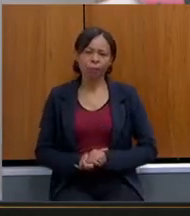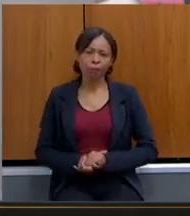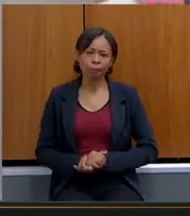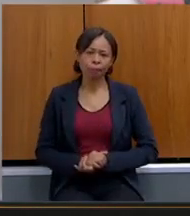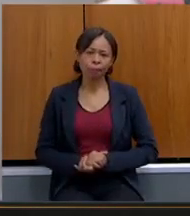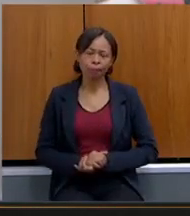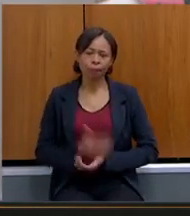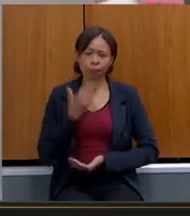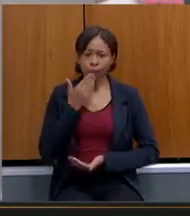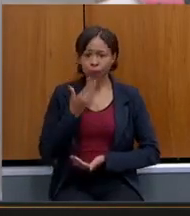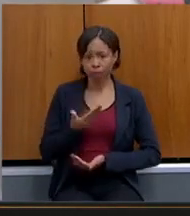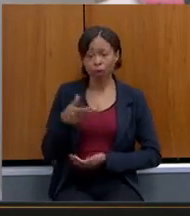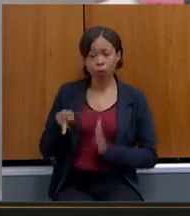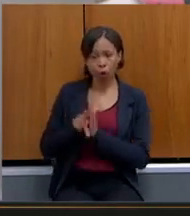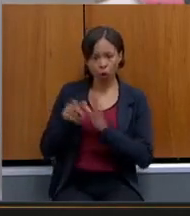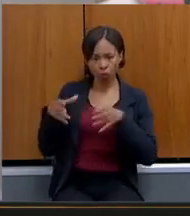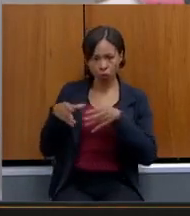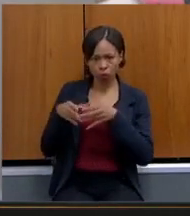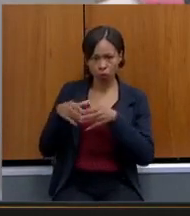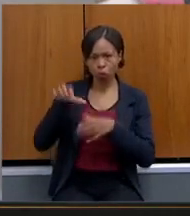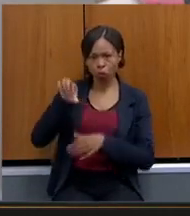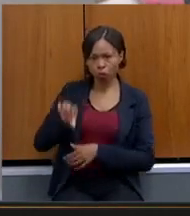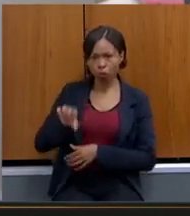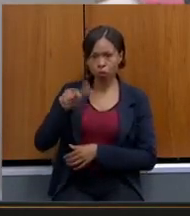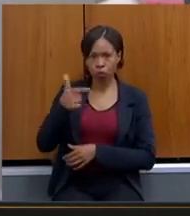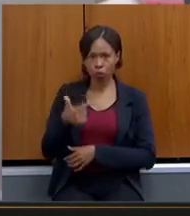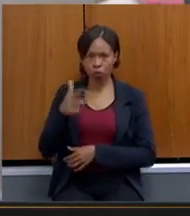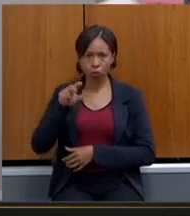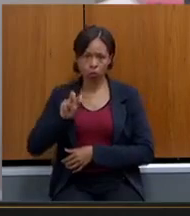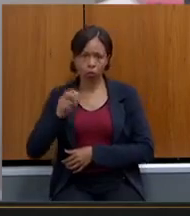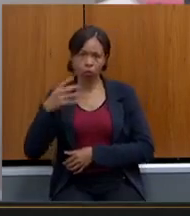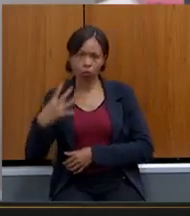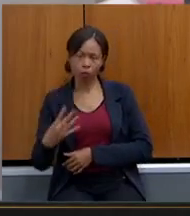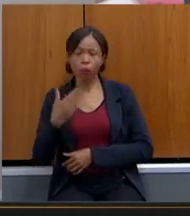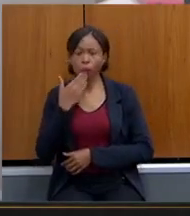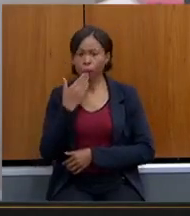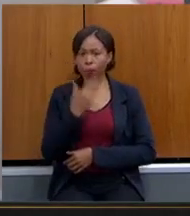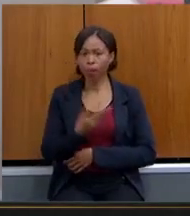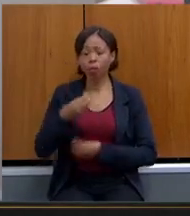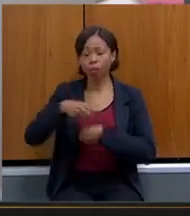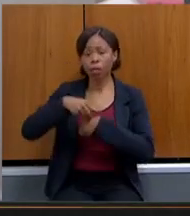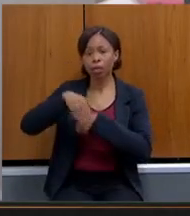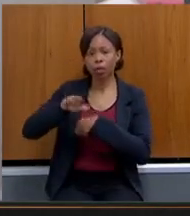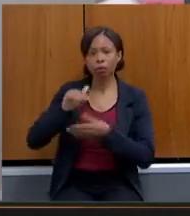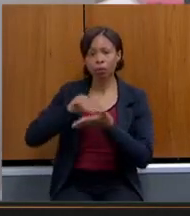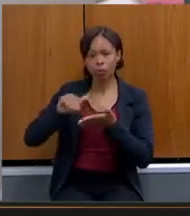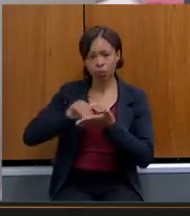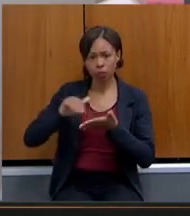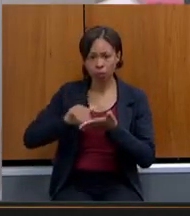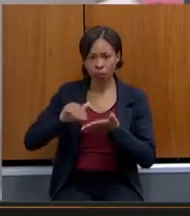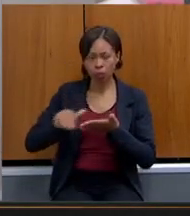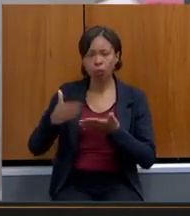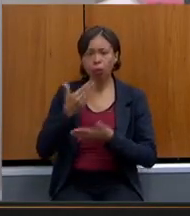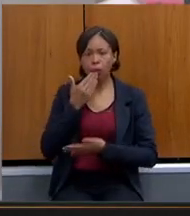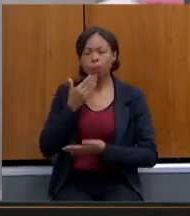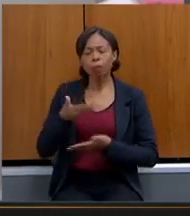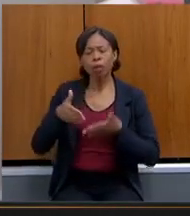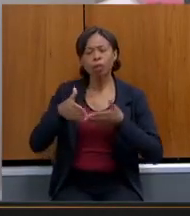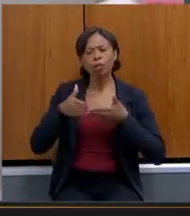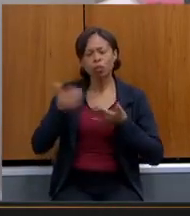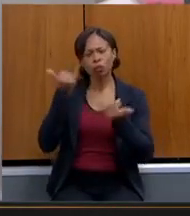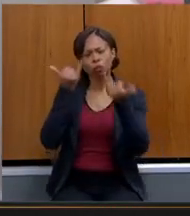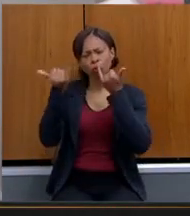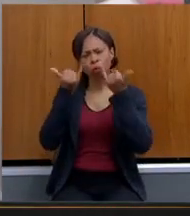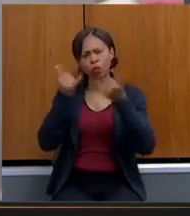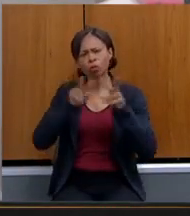é que Ele mente comissão 9.254 requer que seja encaminhada à secretaria pedido de